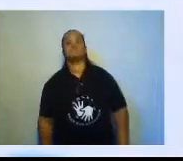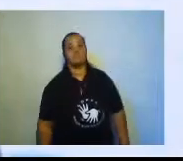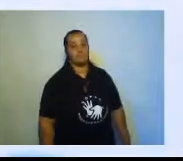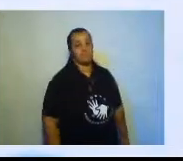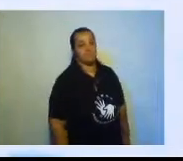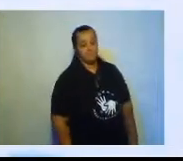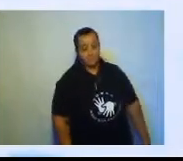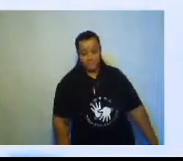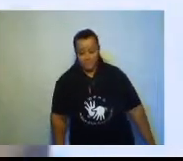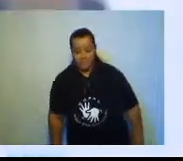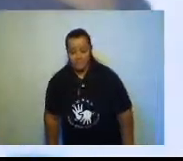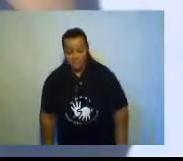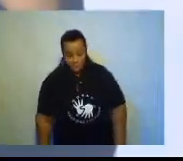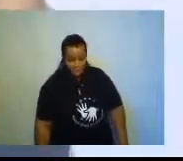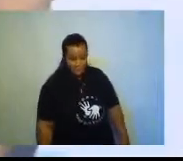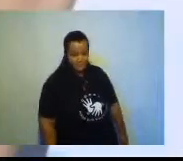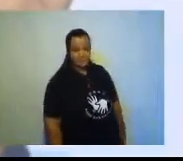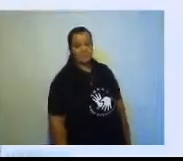eu.